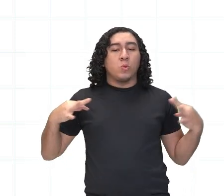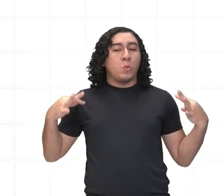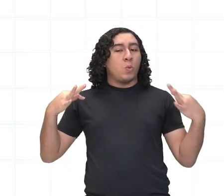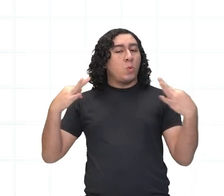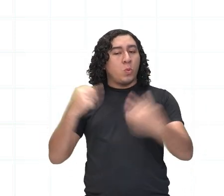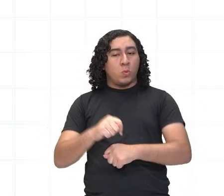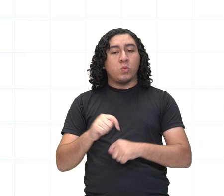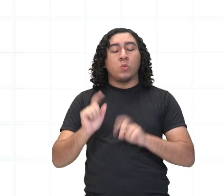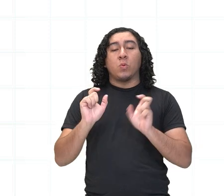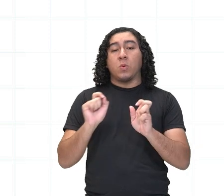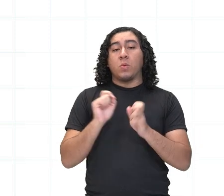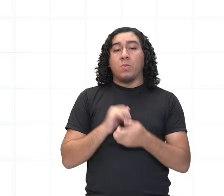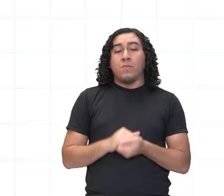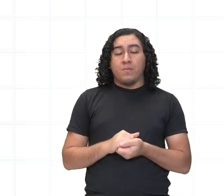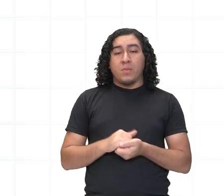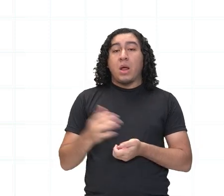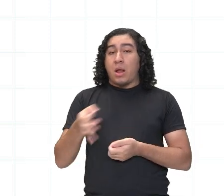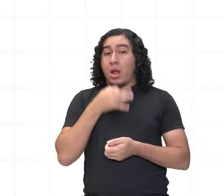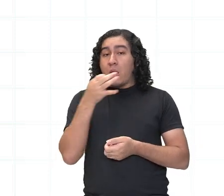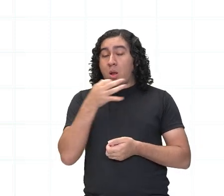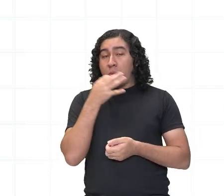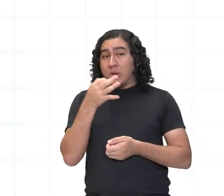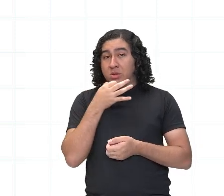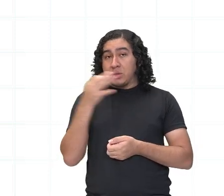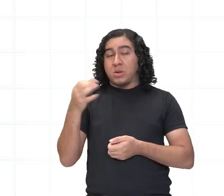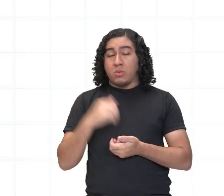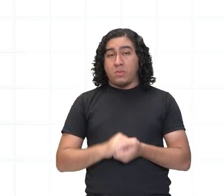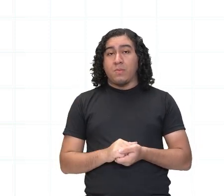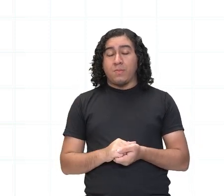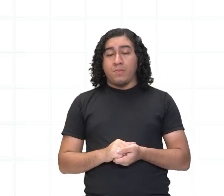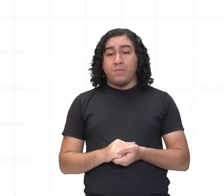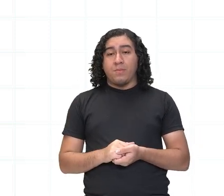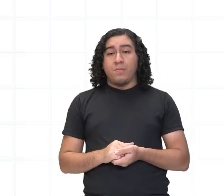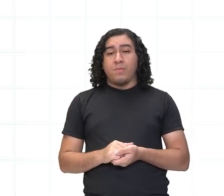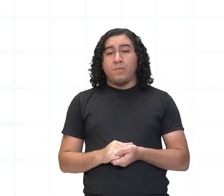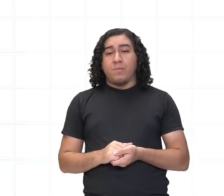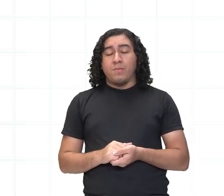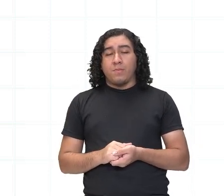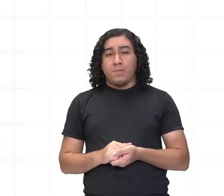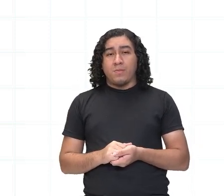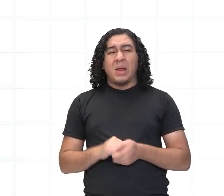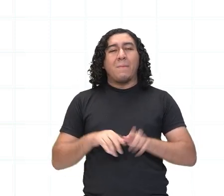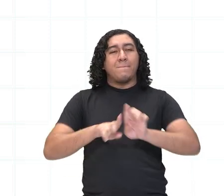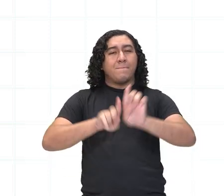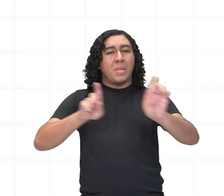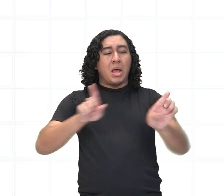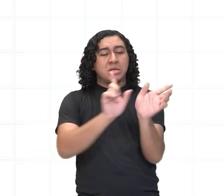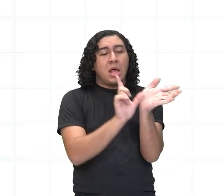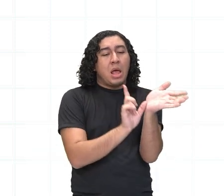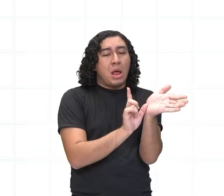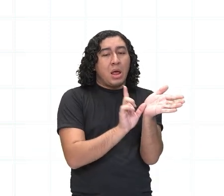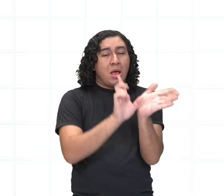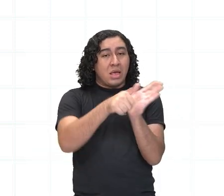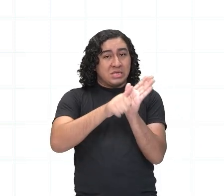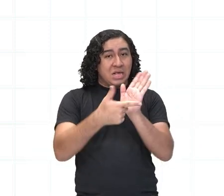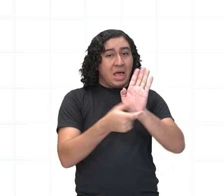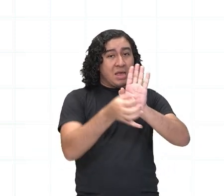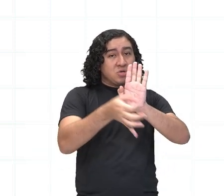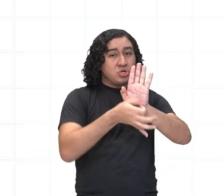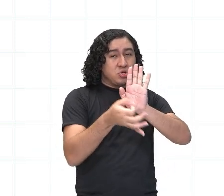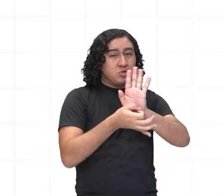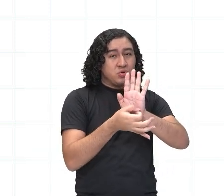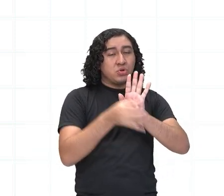nós chamamos de argumentação. Mas nós vamos além. O artigo de opinião, ele segue um